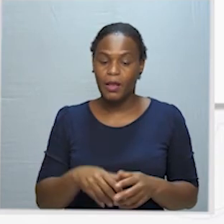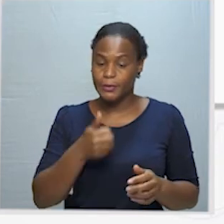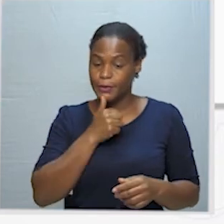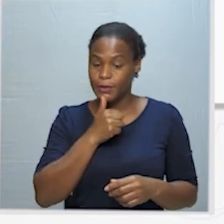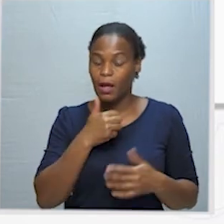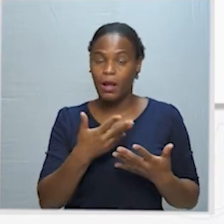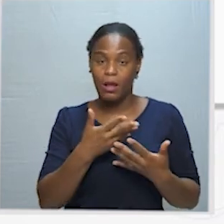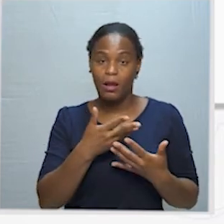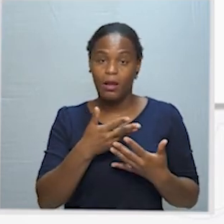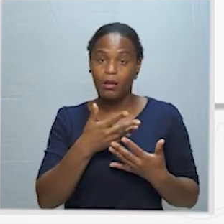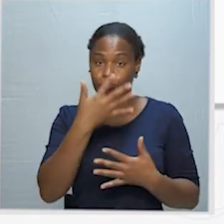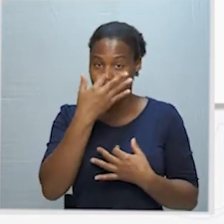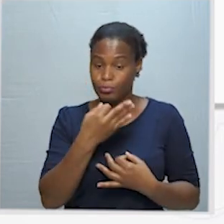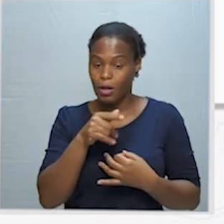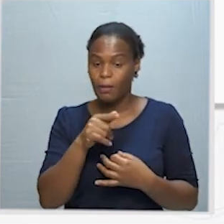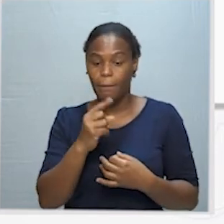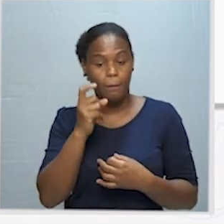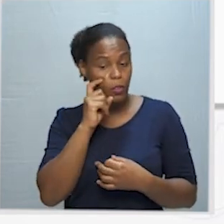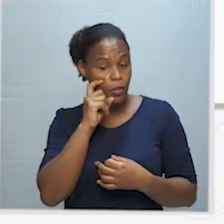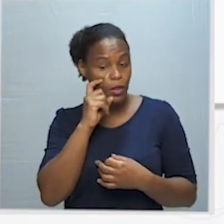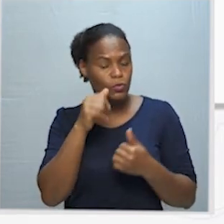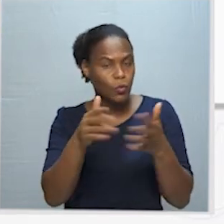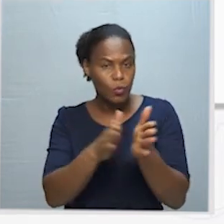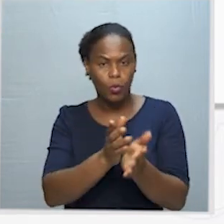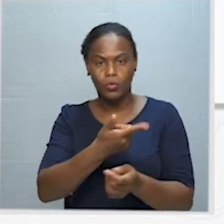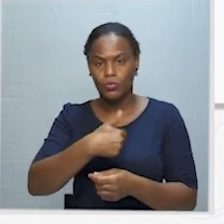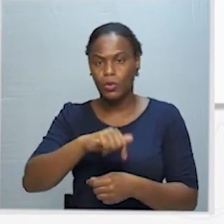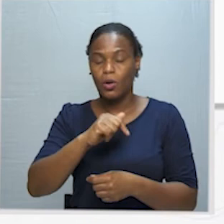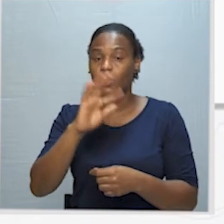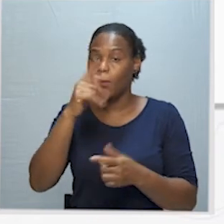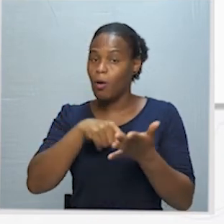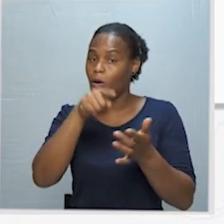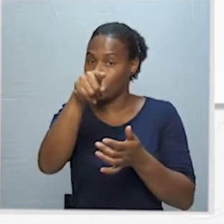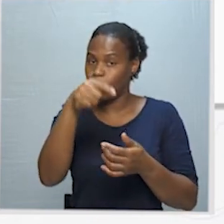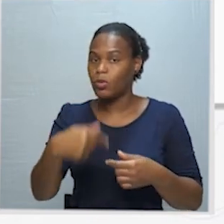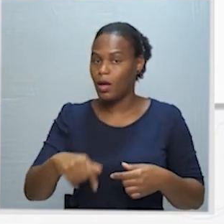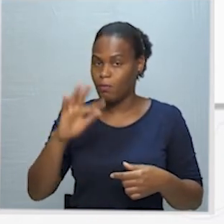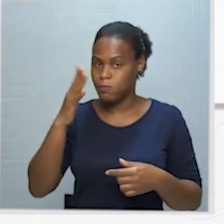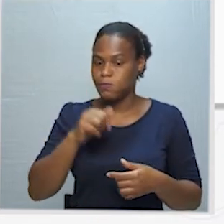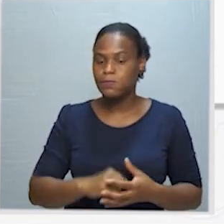Aquela medida ali é um ato de civilidade para proteger todo alguém. Está na boa mão.